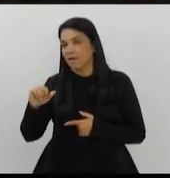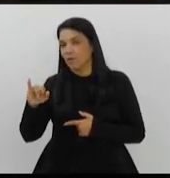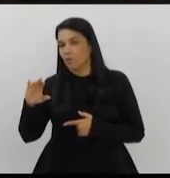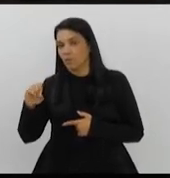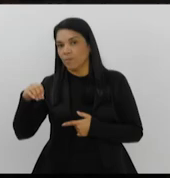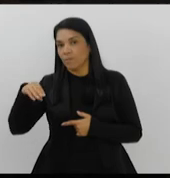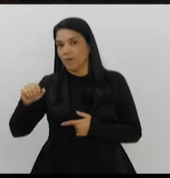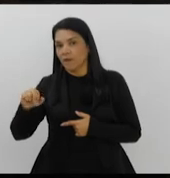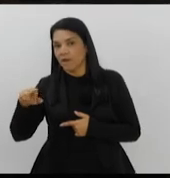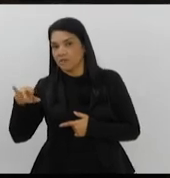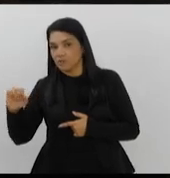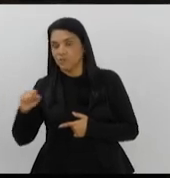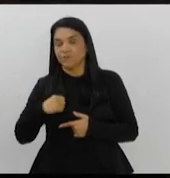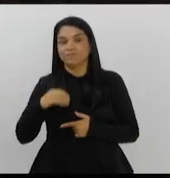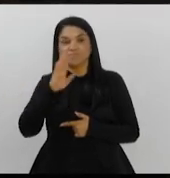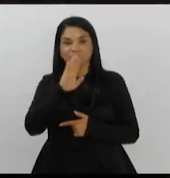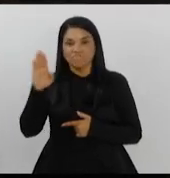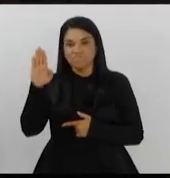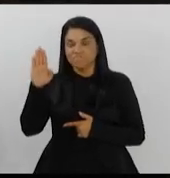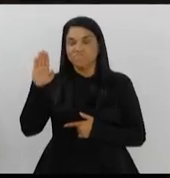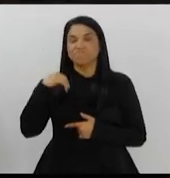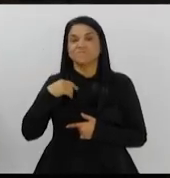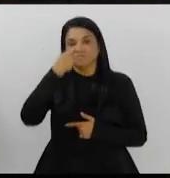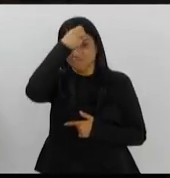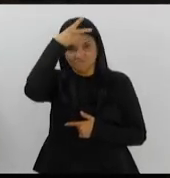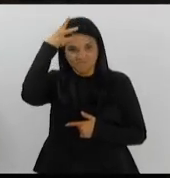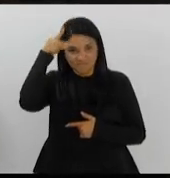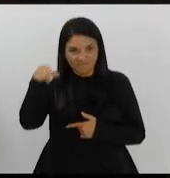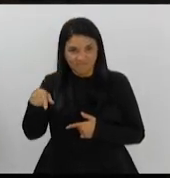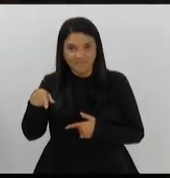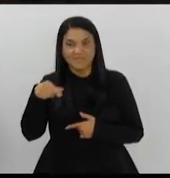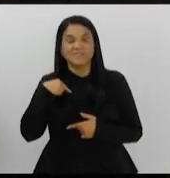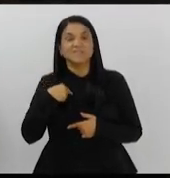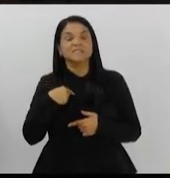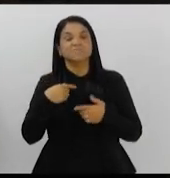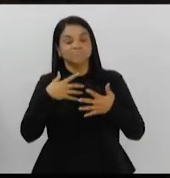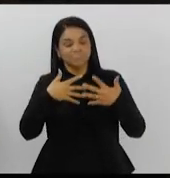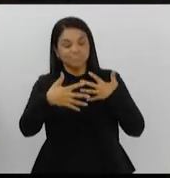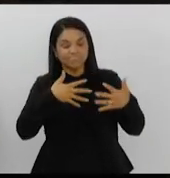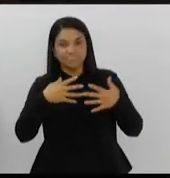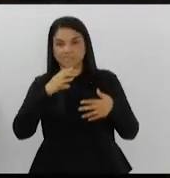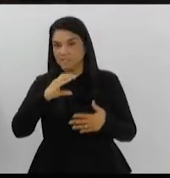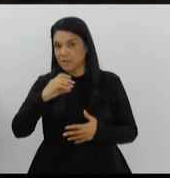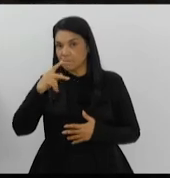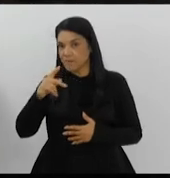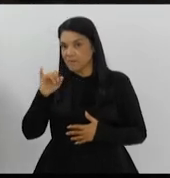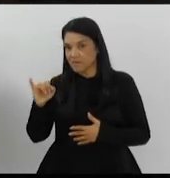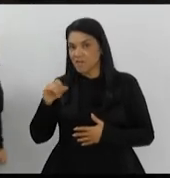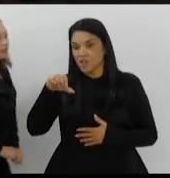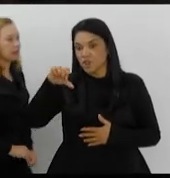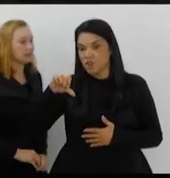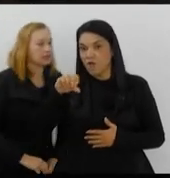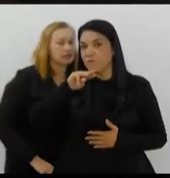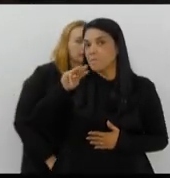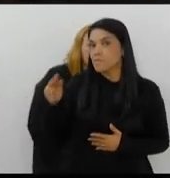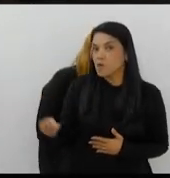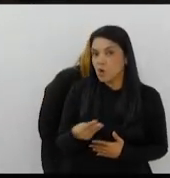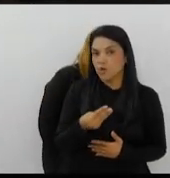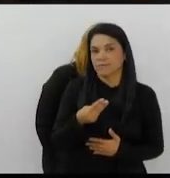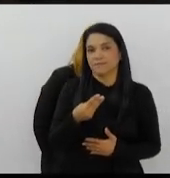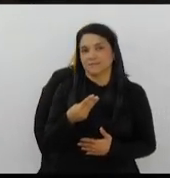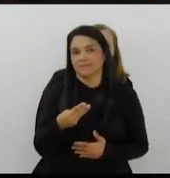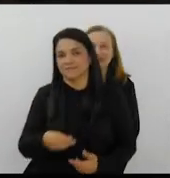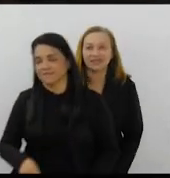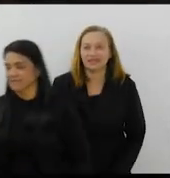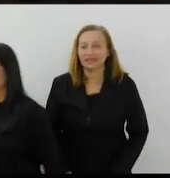Itatiaia. Estarei convocando na CPI da Transparência para trazer explicações sobre os mais de 9 milhões, quase 10 milhões que